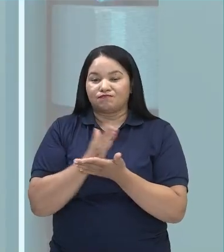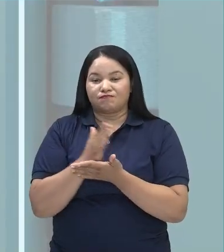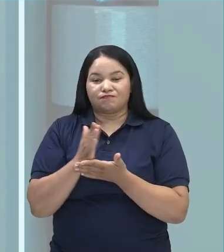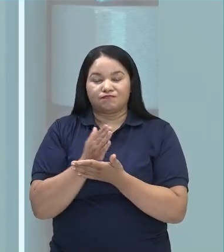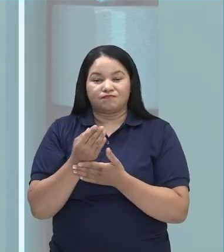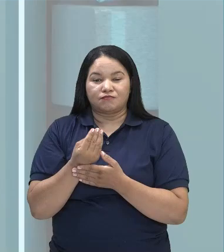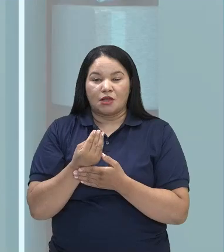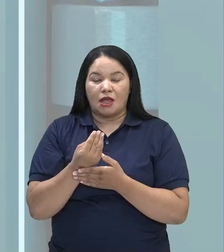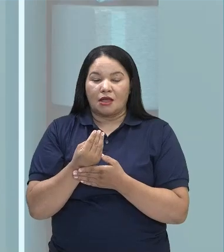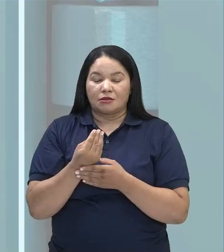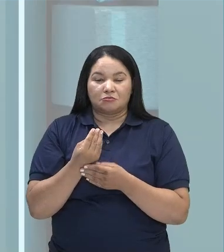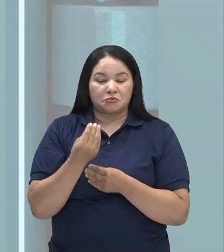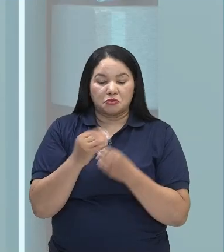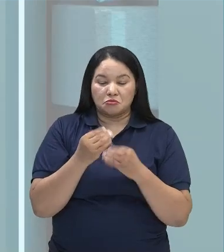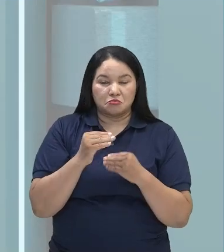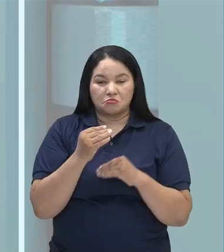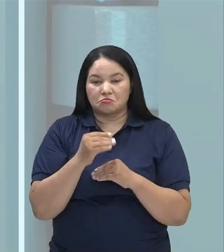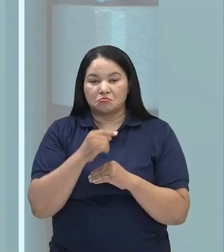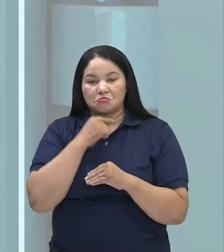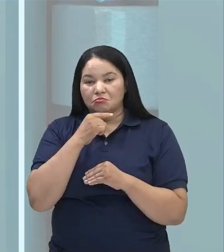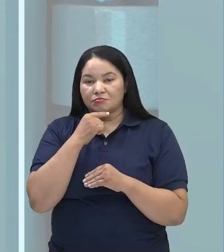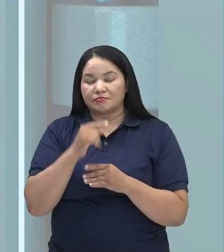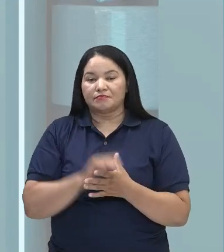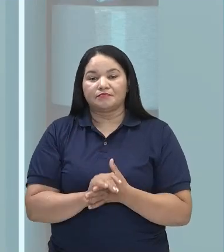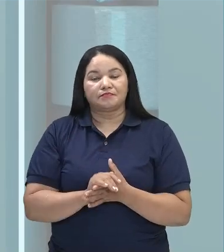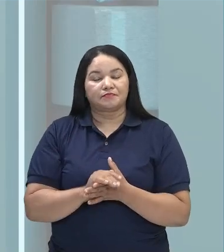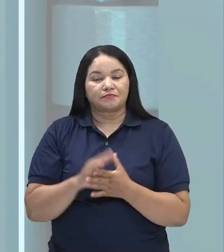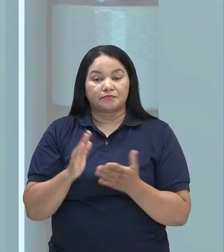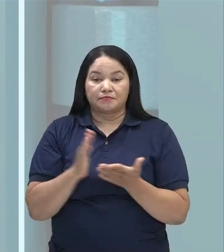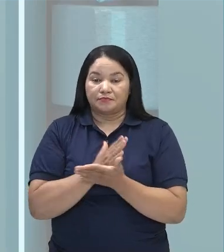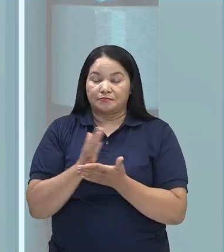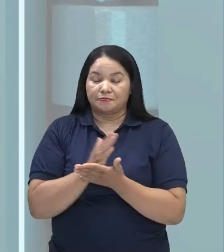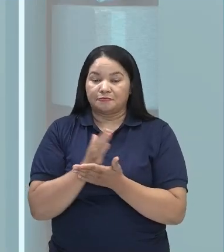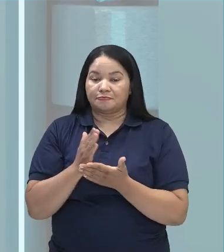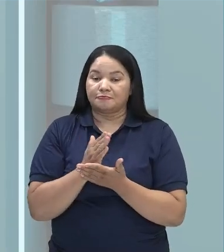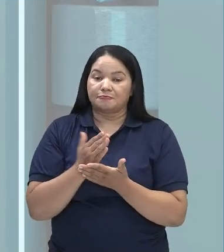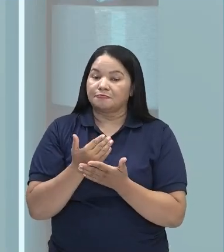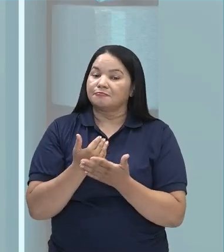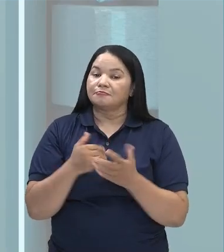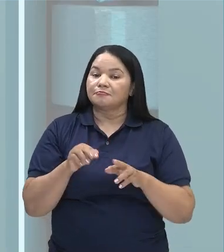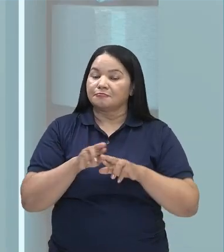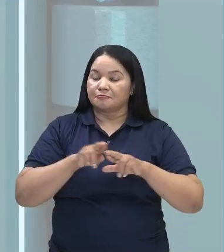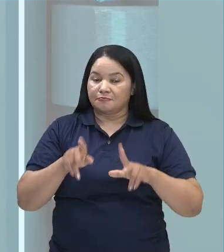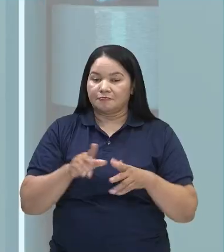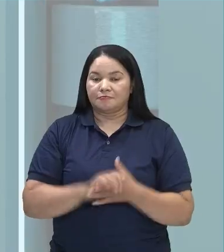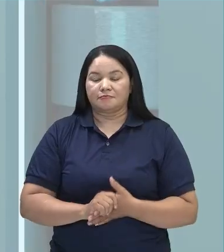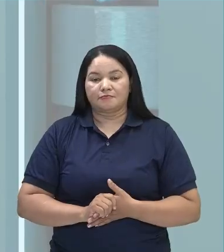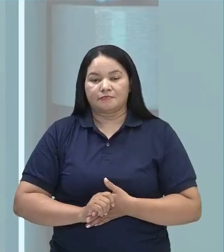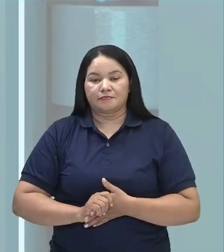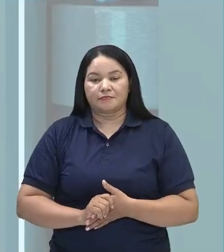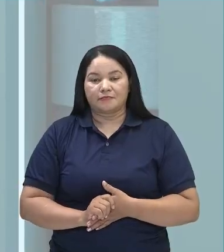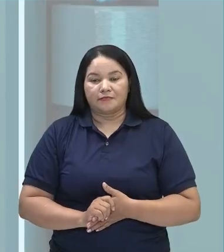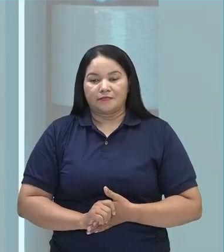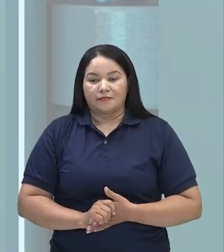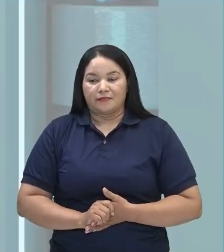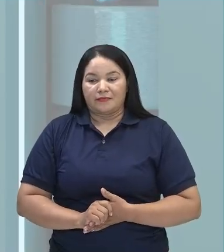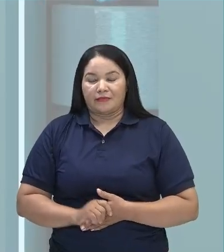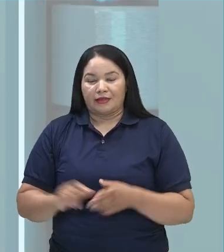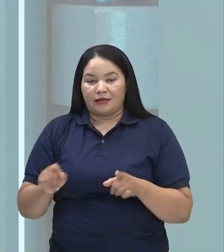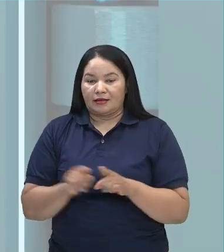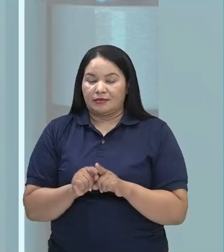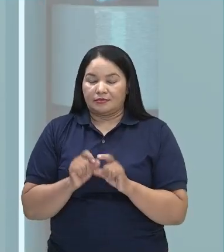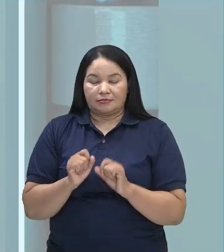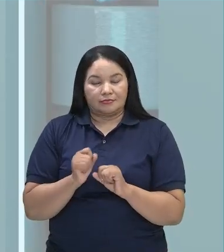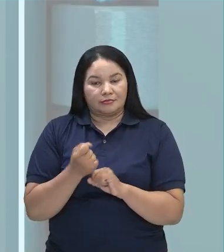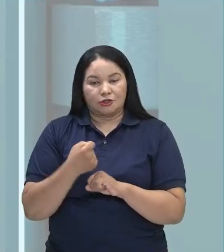criança. Por isso que diz que em casos excepcionais, é claro que o Estado